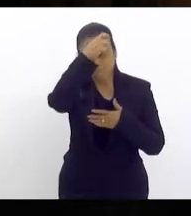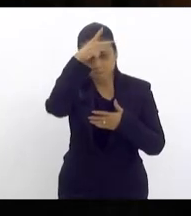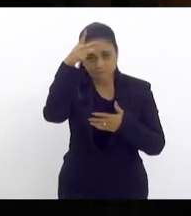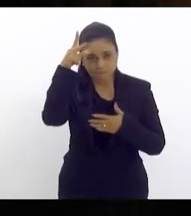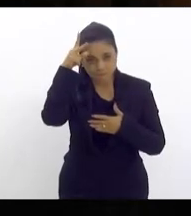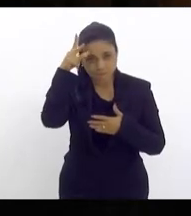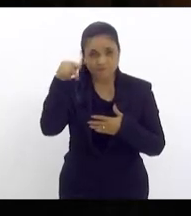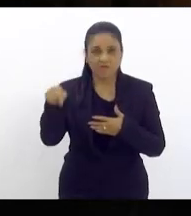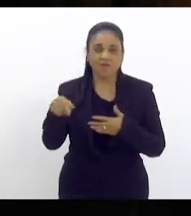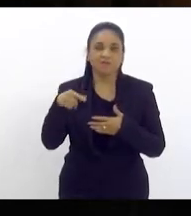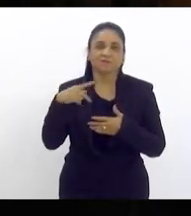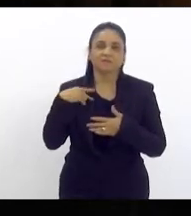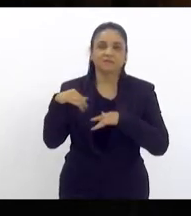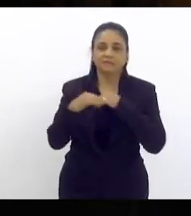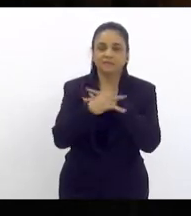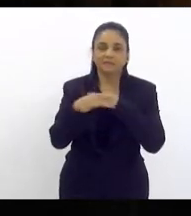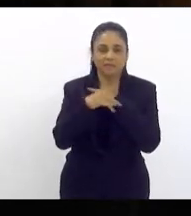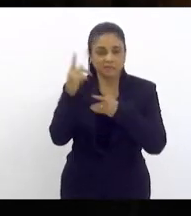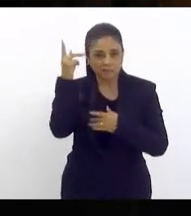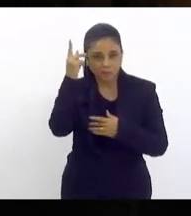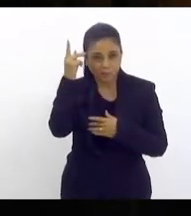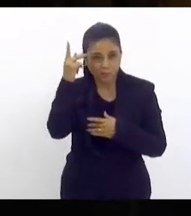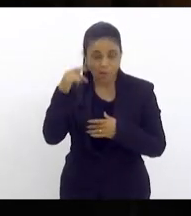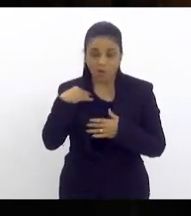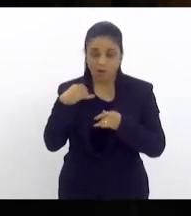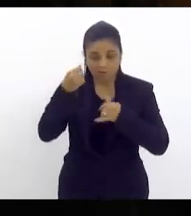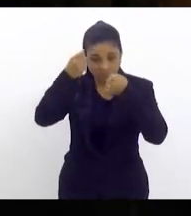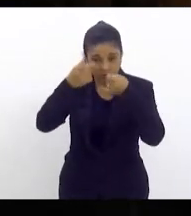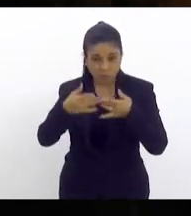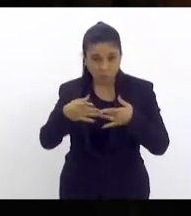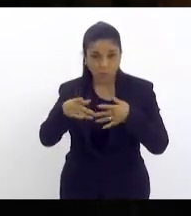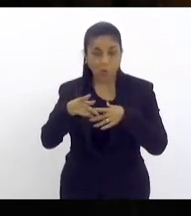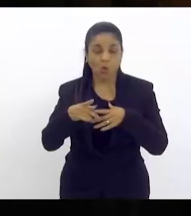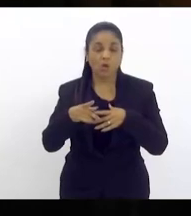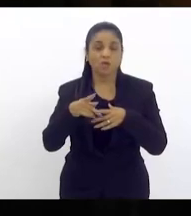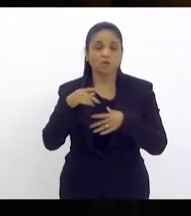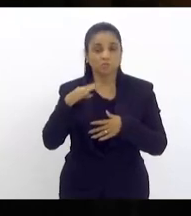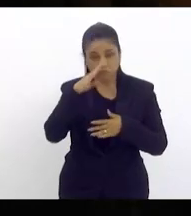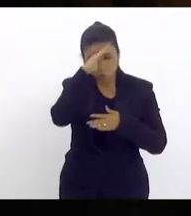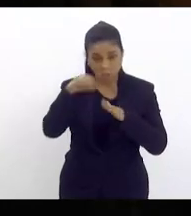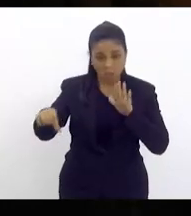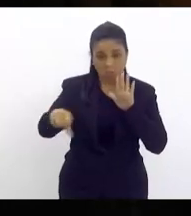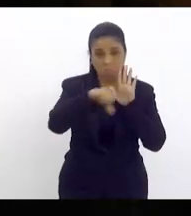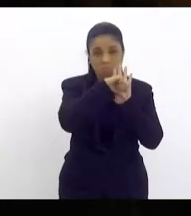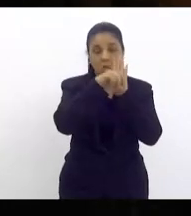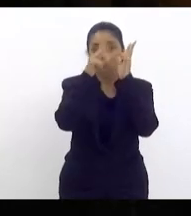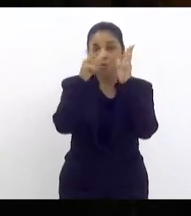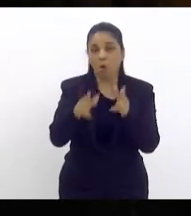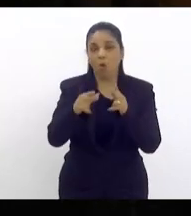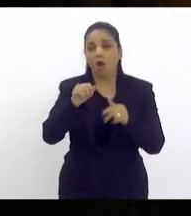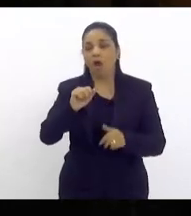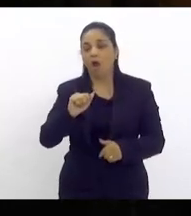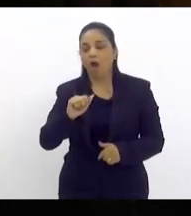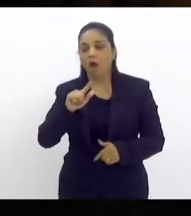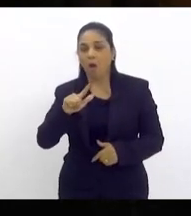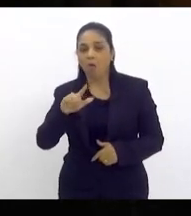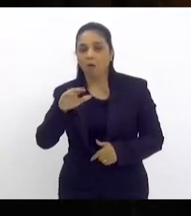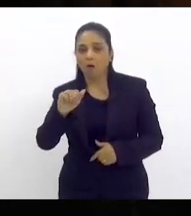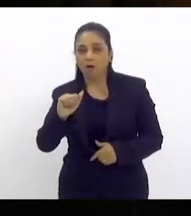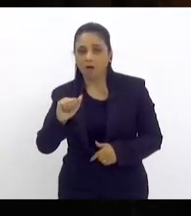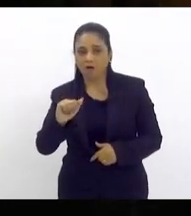Ele disse que bolsonaro é um criminoso tipo Al Capone que foi exatamente